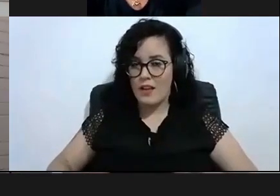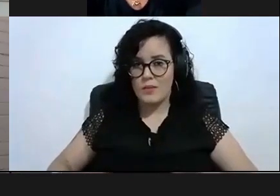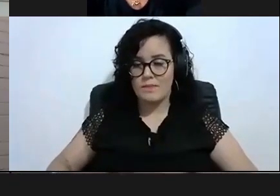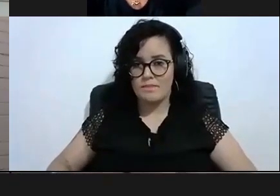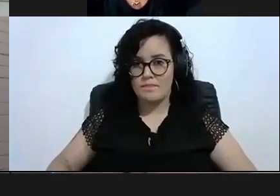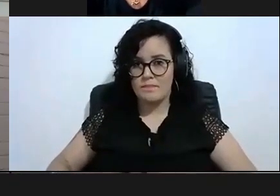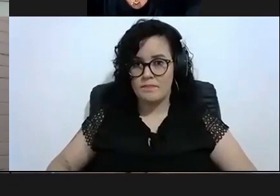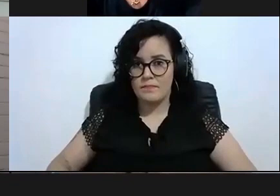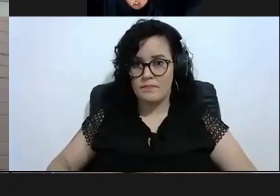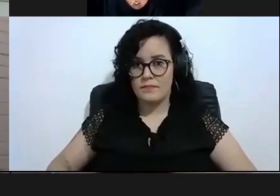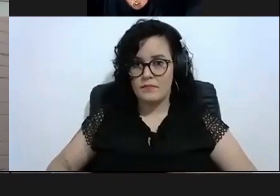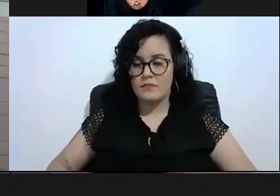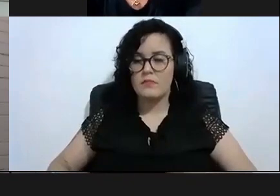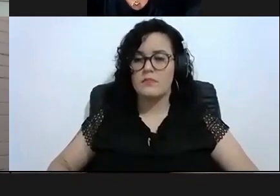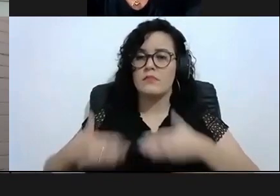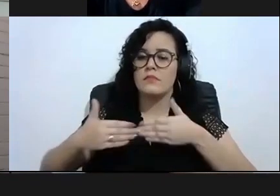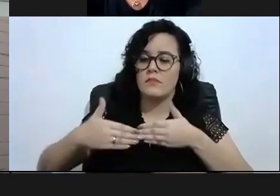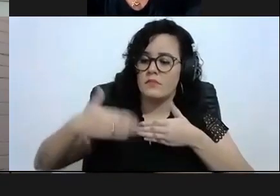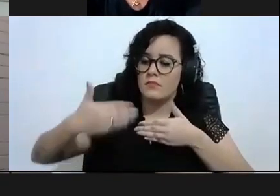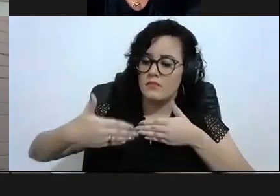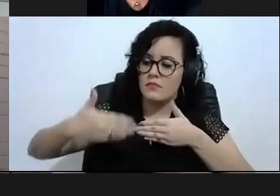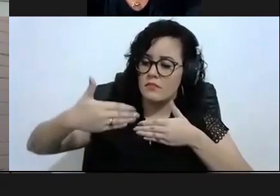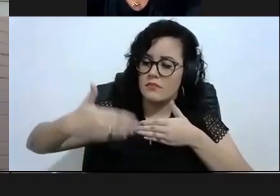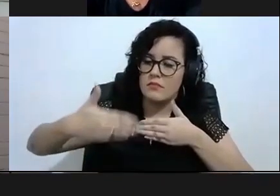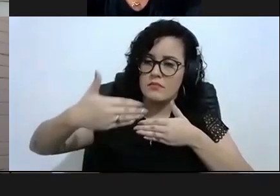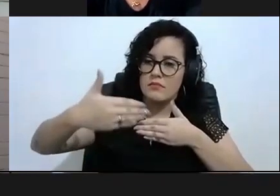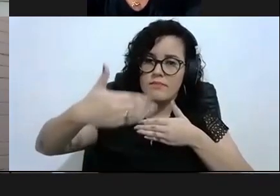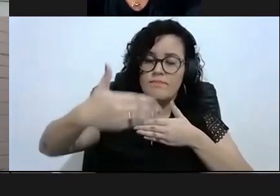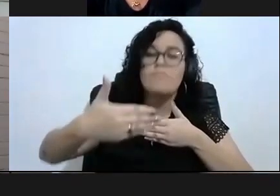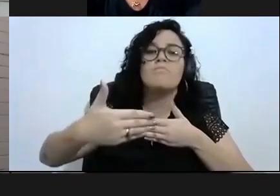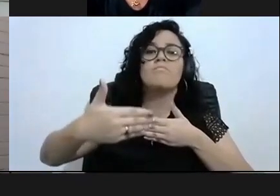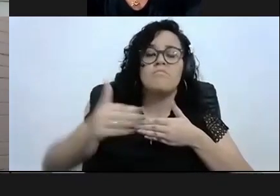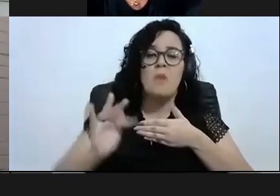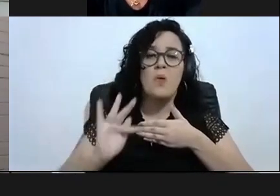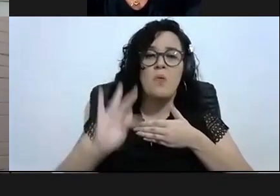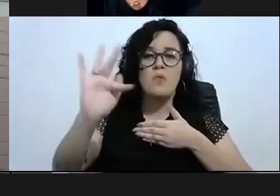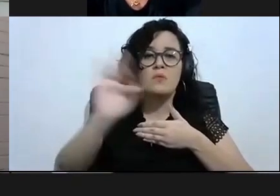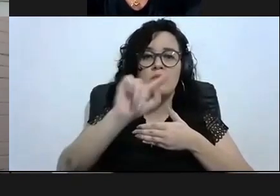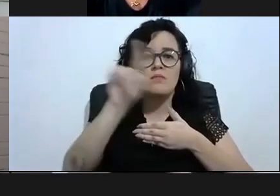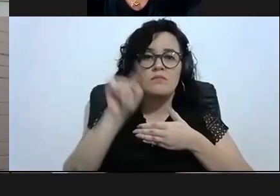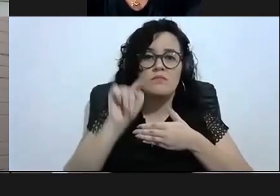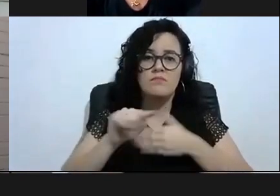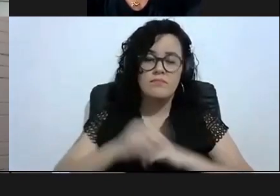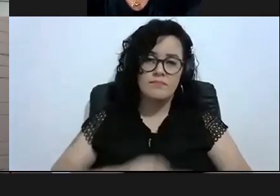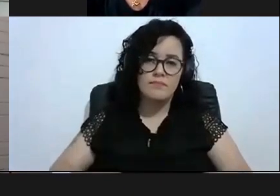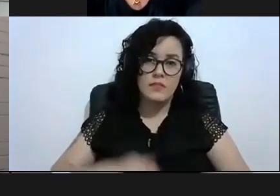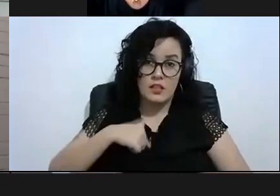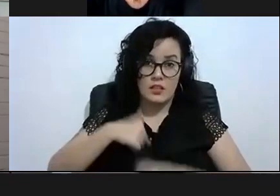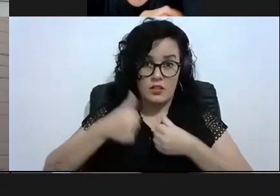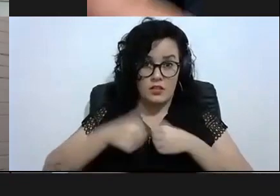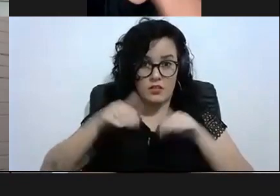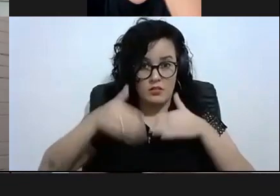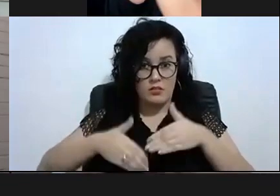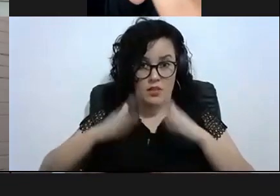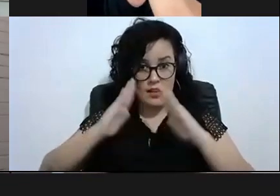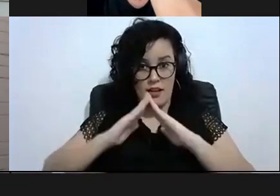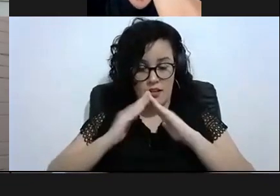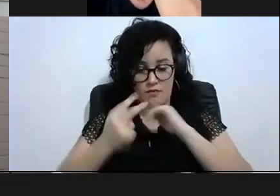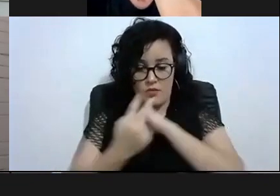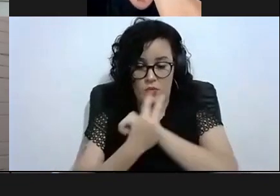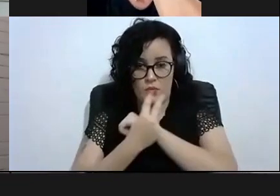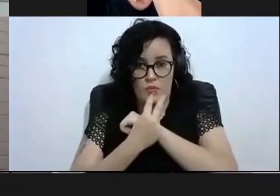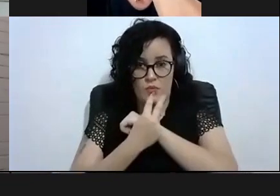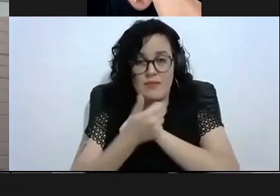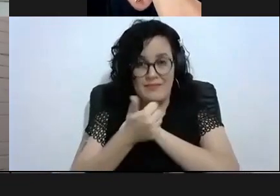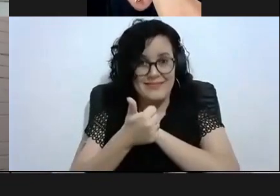Até onde a gente vai com isso? Né? Eu estou aqui na minha casa, de uma certa forma resguardada,